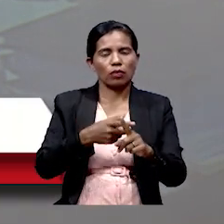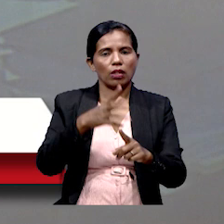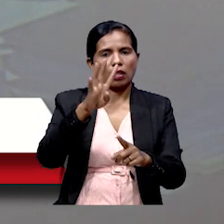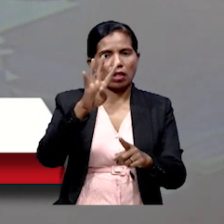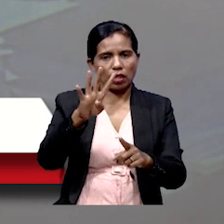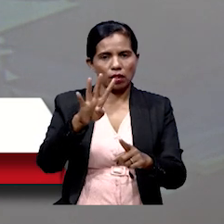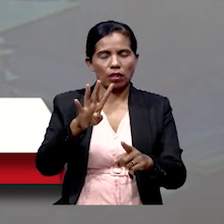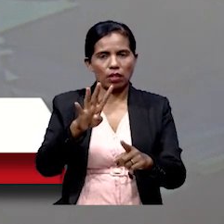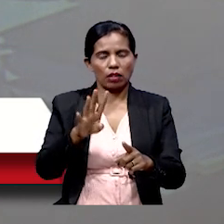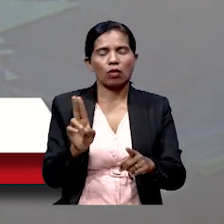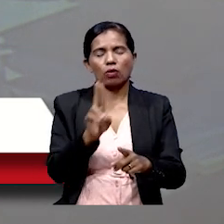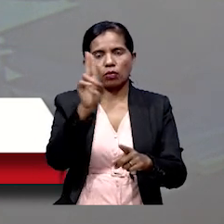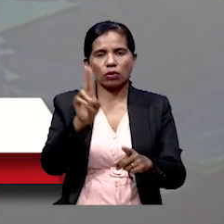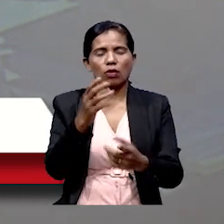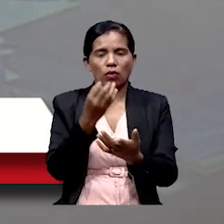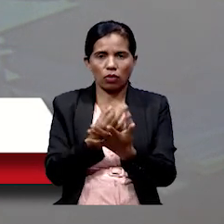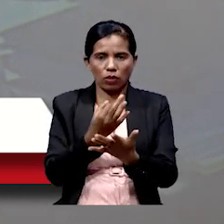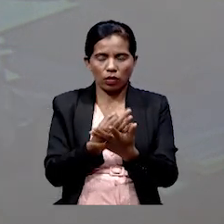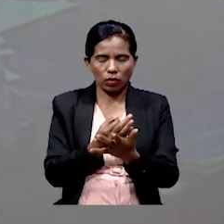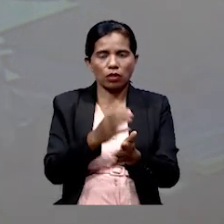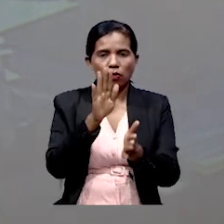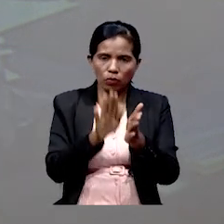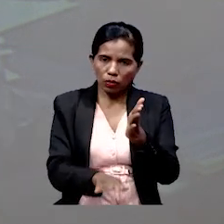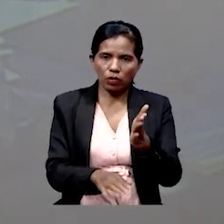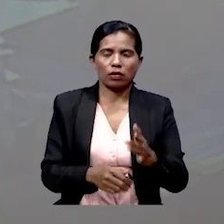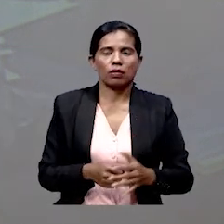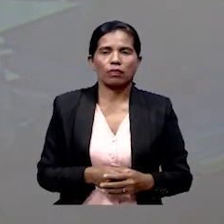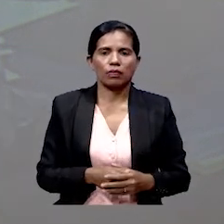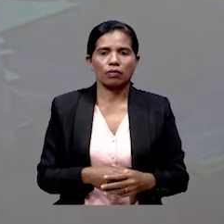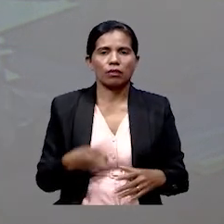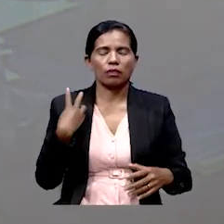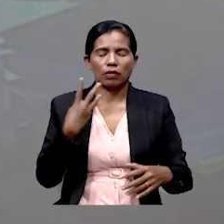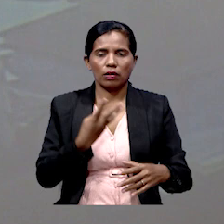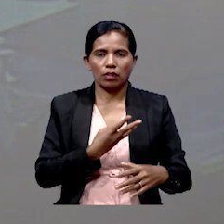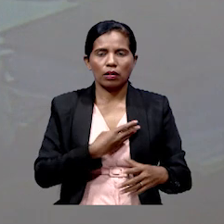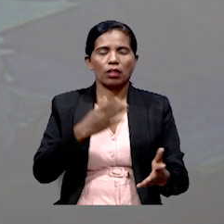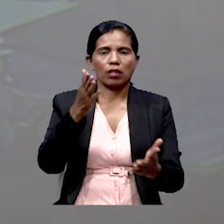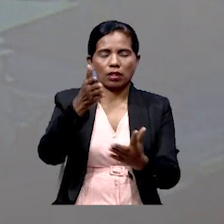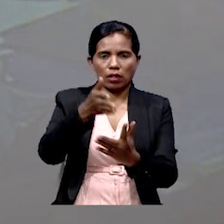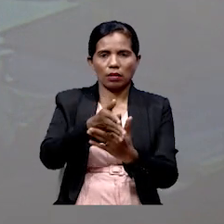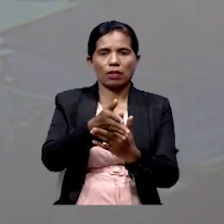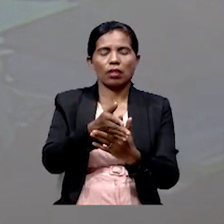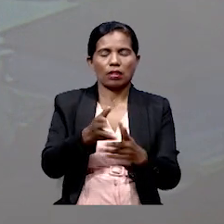ho execução ida nebe maka kiklos ita tamake da zona ba